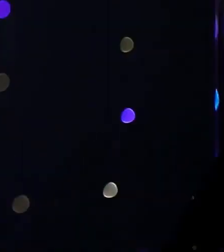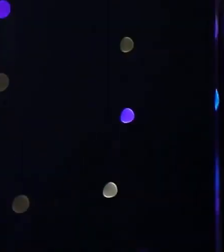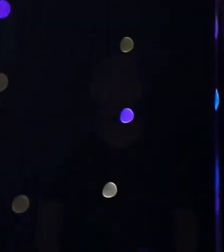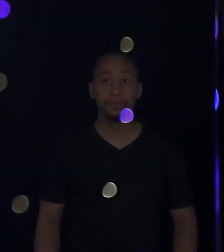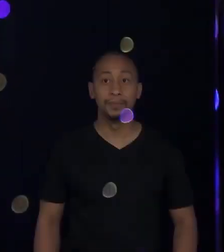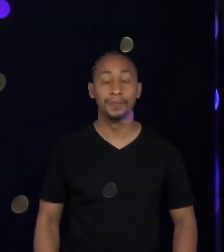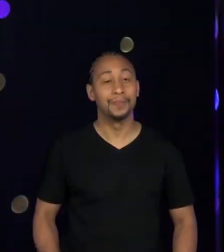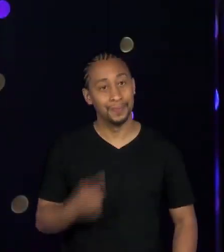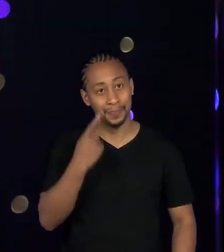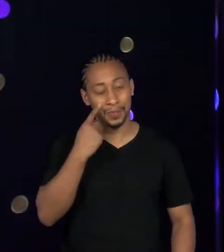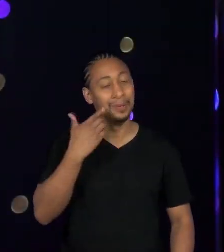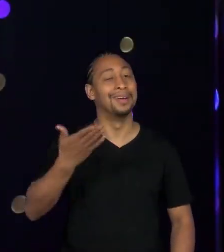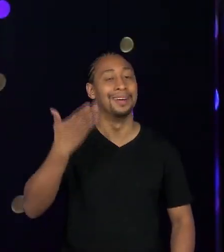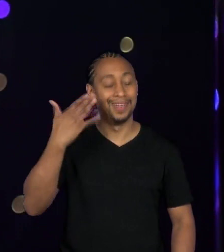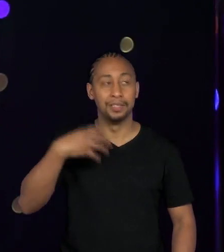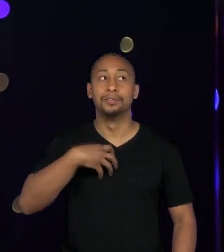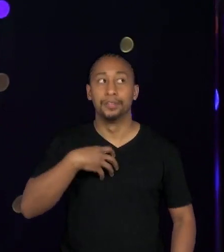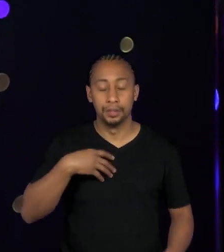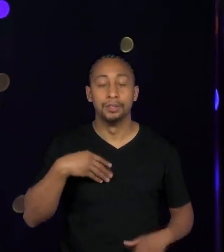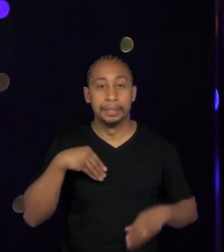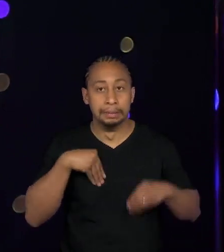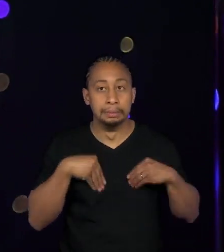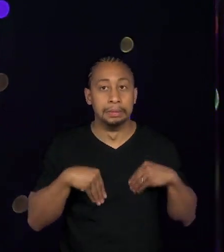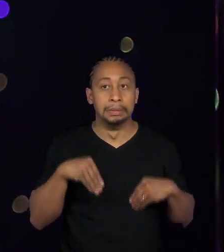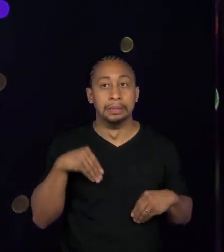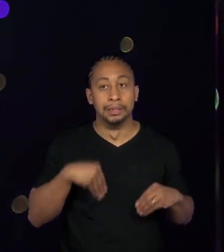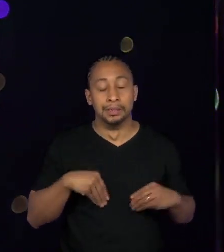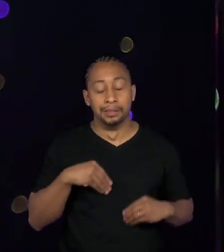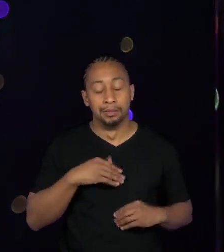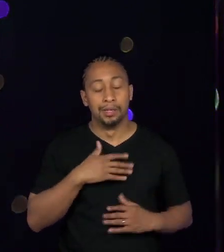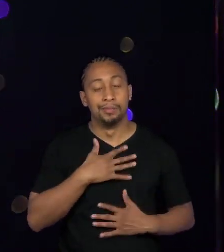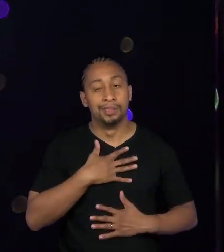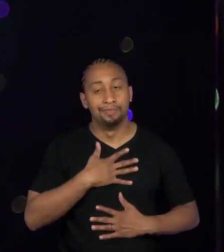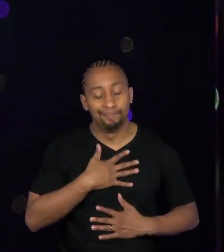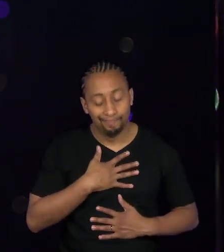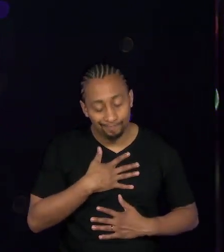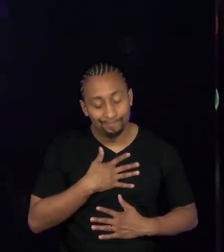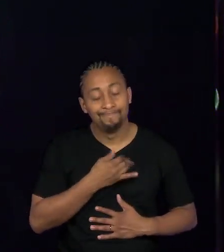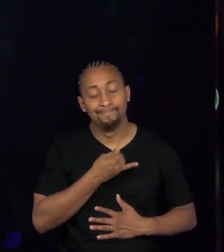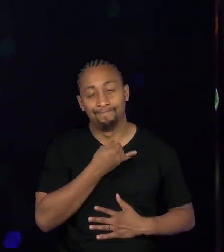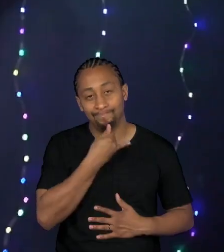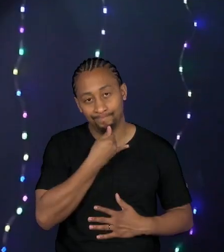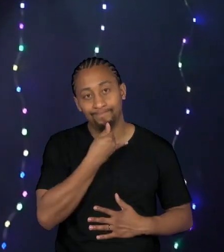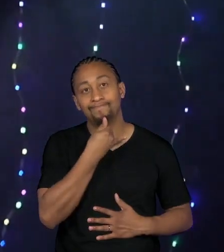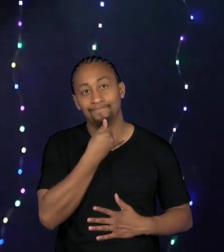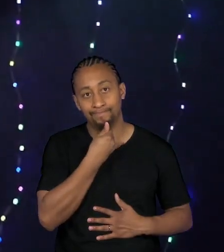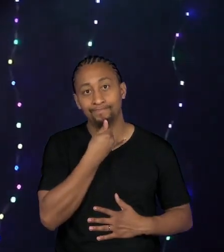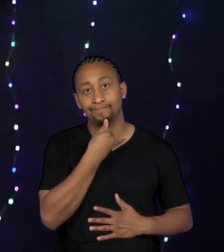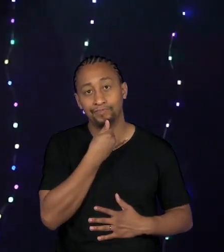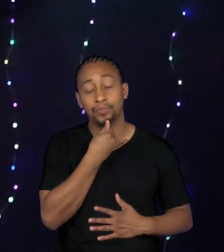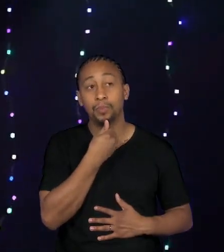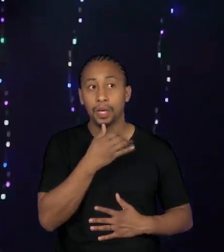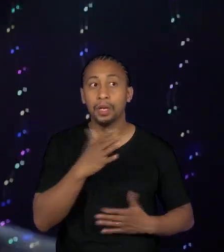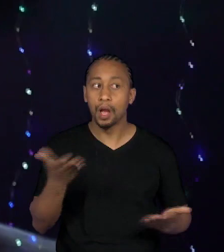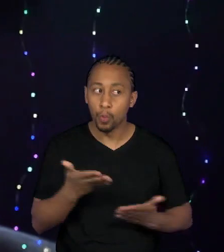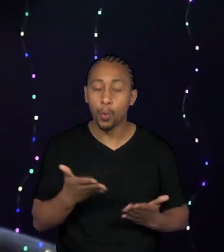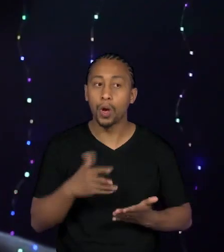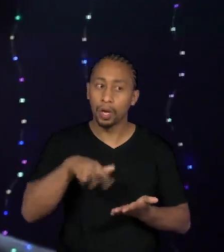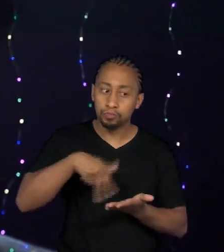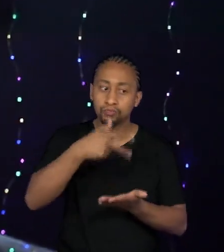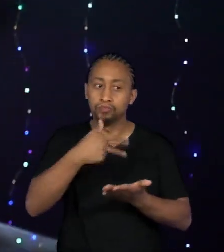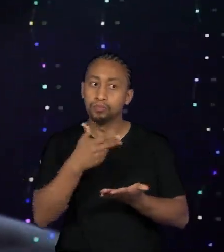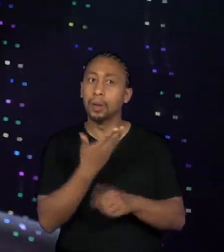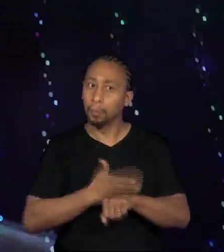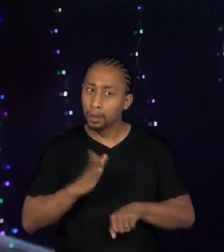Olha, antes eu estava um pouco depressiva. Deprimida? Estava um pouco deprimida. A minha autoestima deu uma boa melhorada, eu fiquei